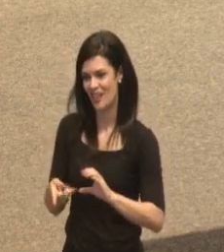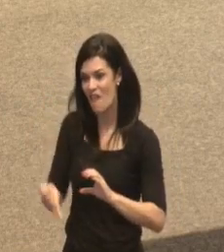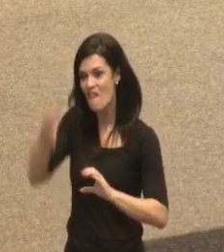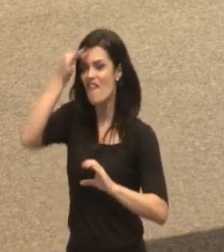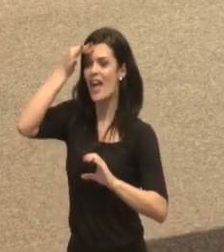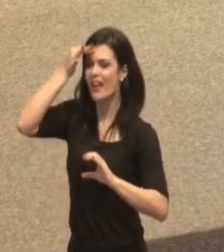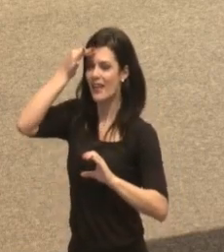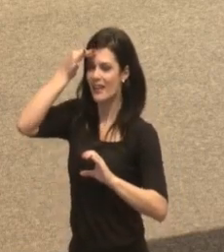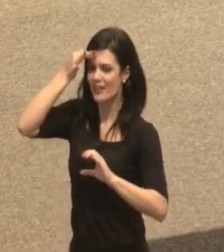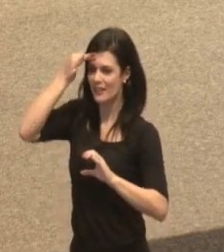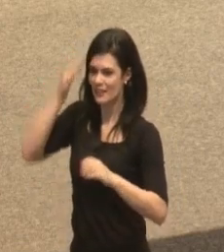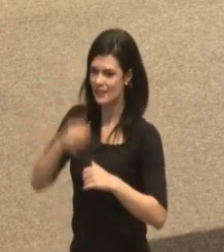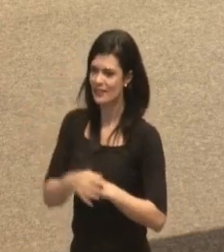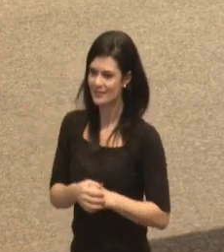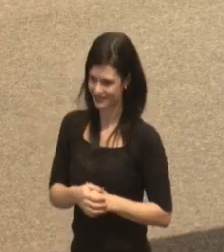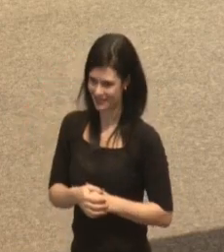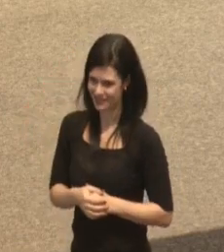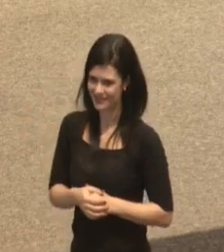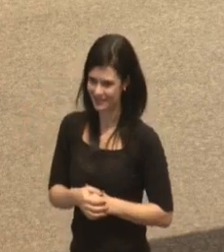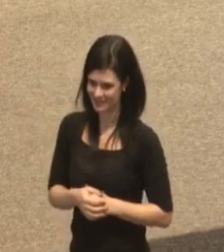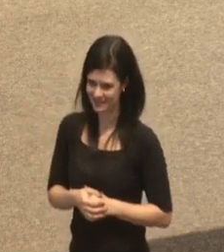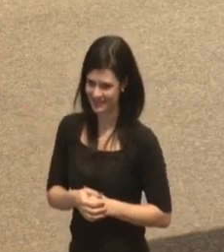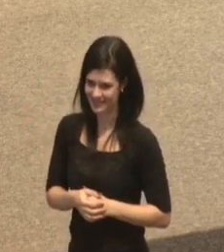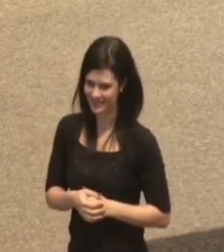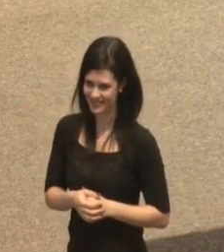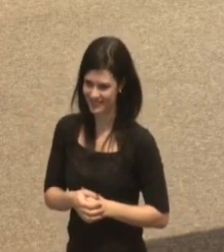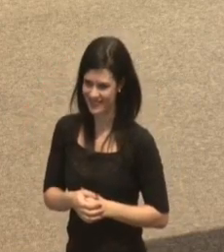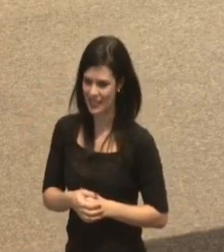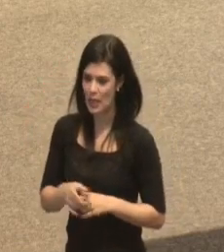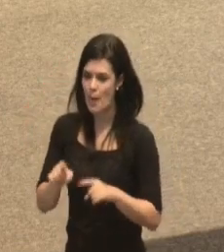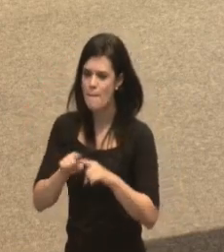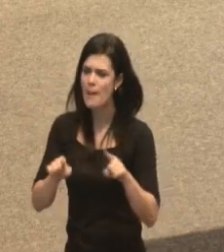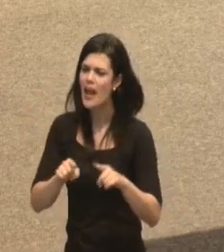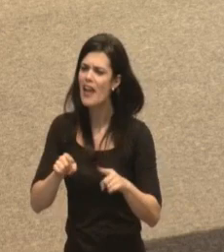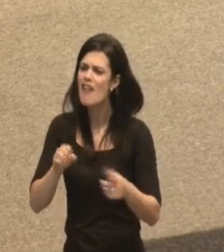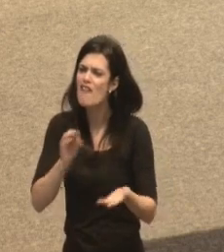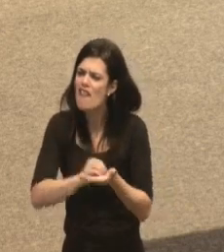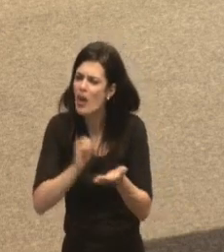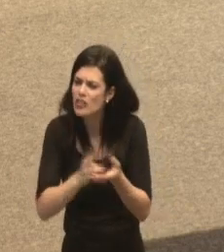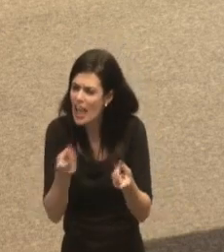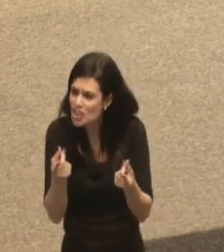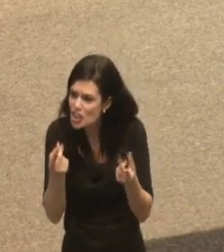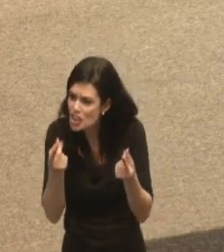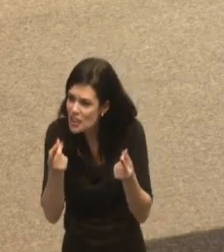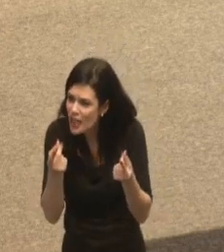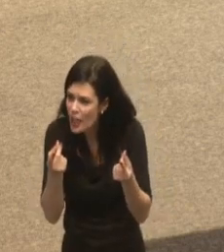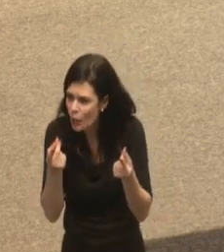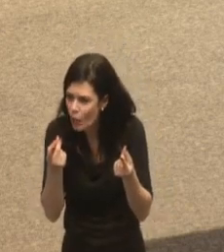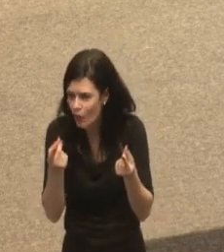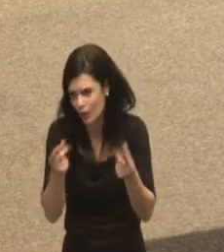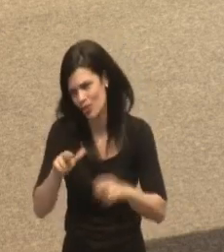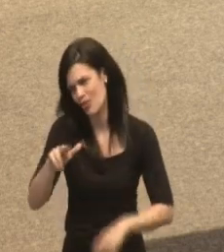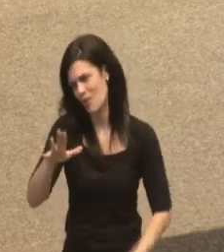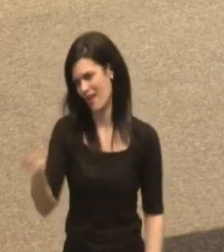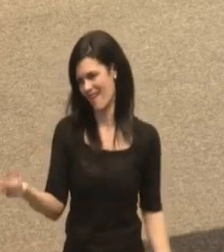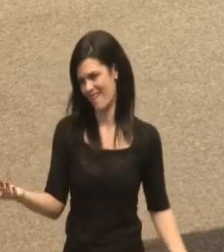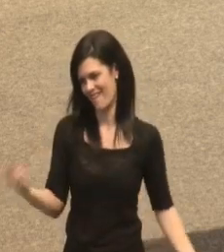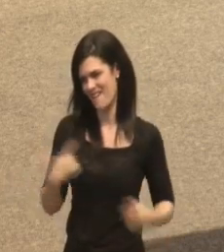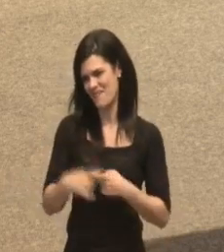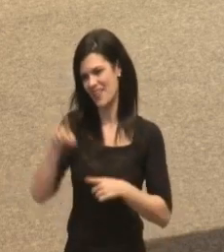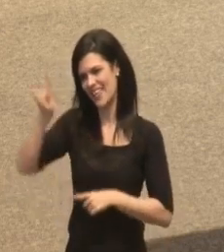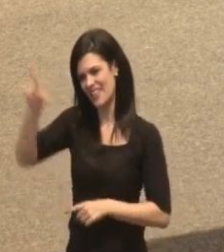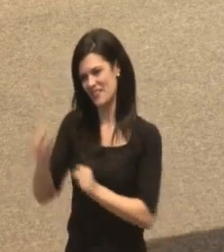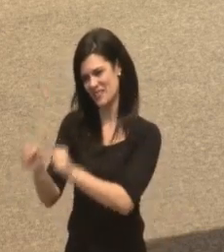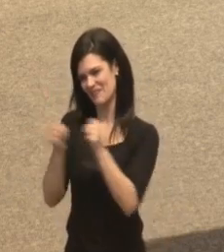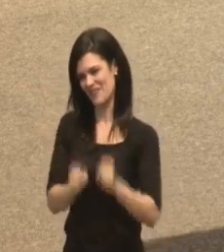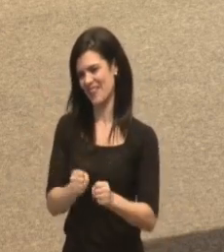gente administra a escassez e pede a graça de Deus, mas nunca vai faltar recursos para aquilo que Deus quer fazer, para aquilo que Deus quer operar,